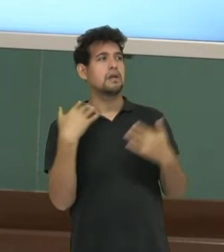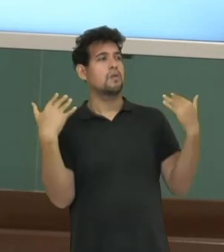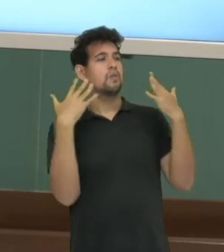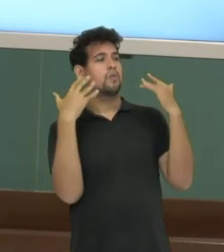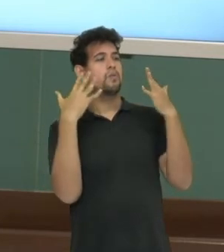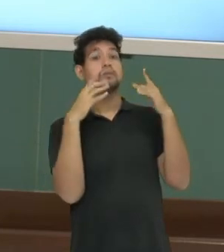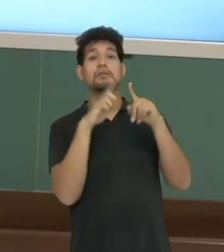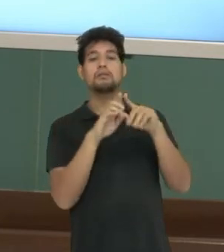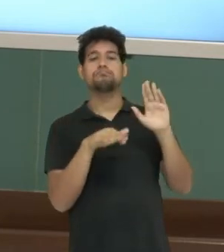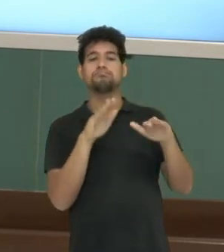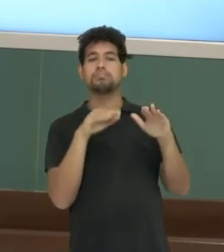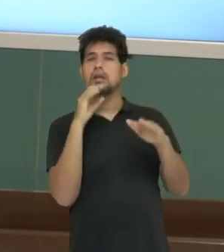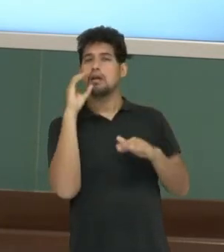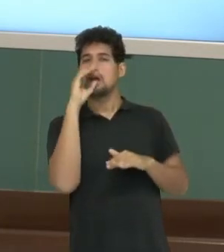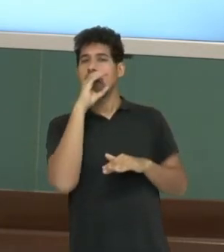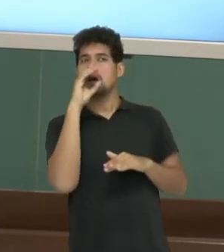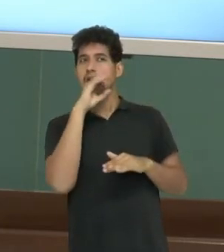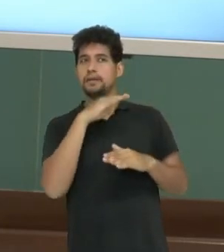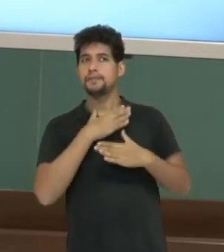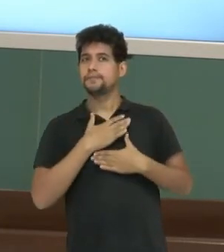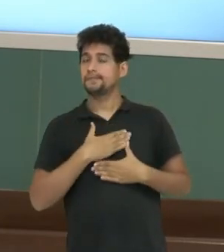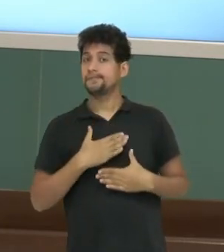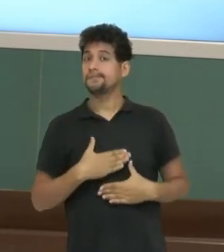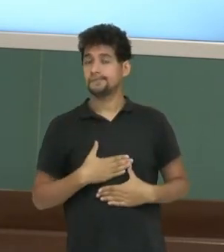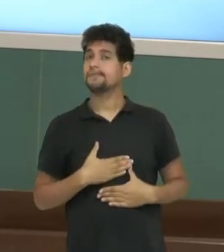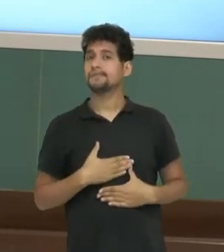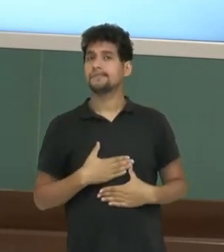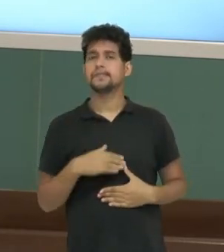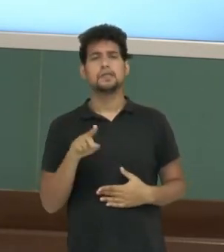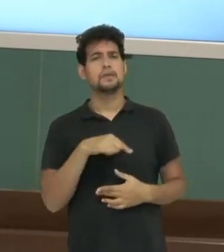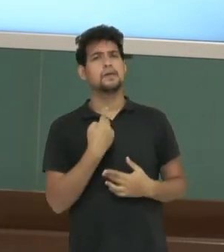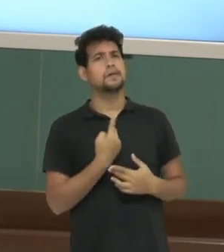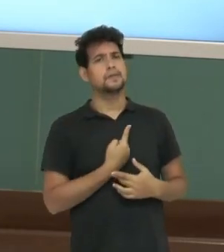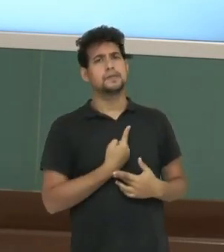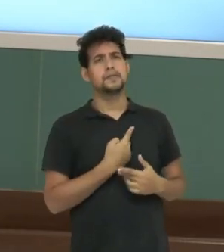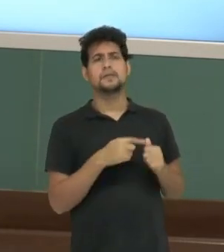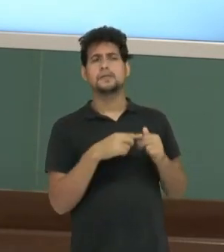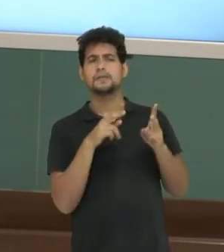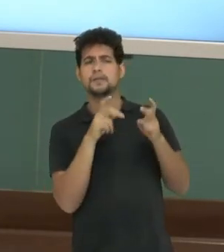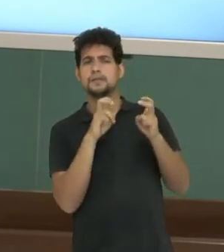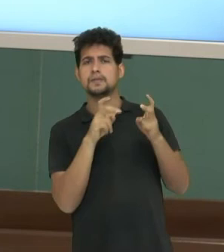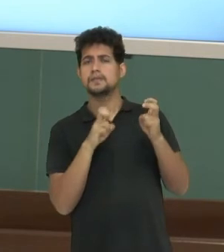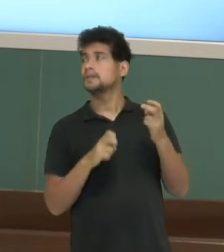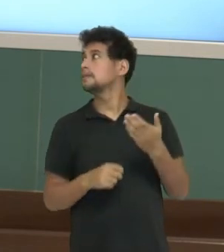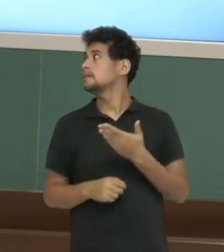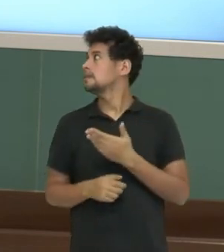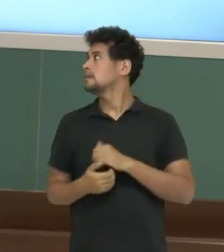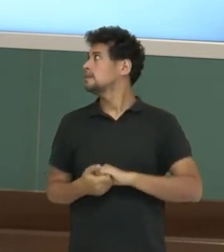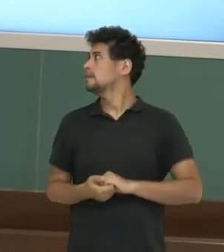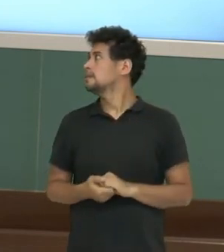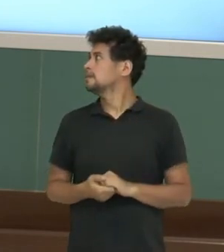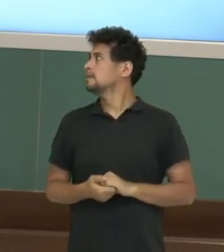da temperatura corporal, como então a gente pode observar aqui.